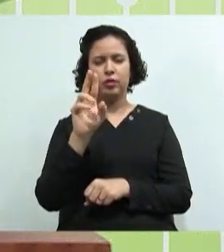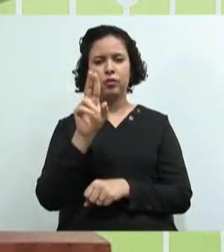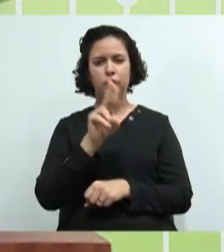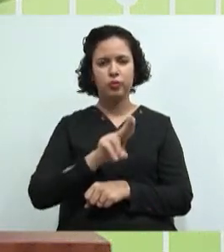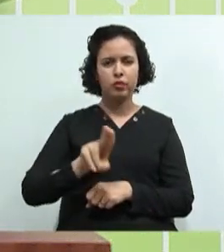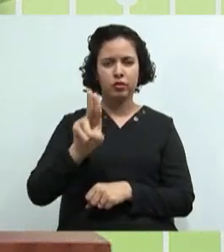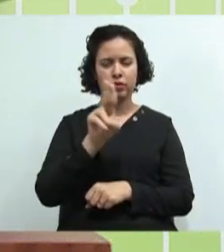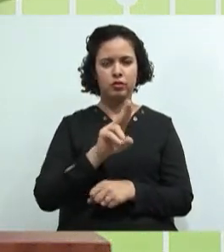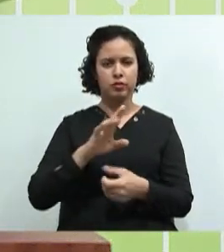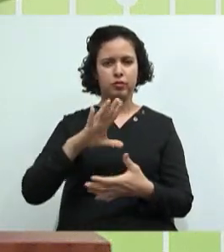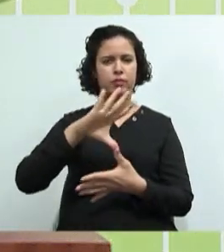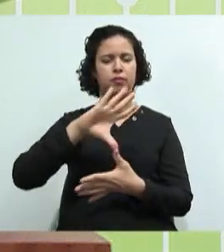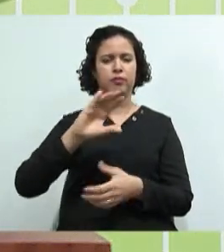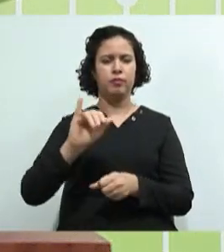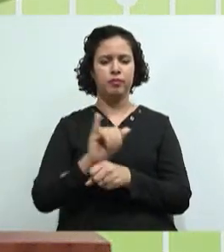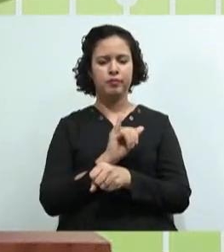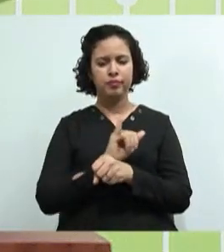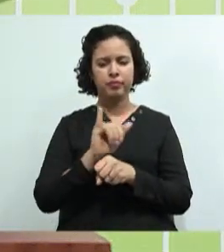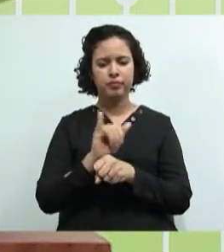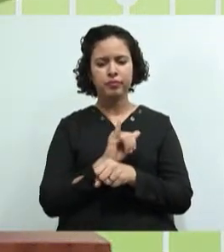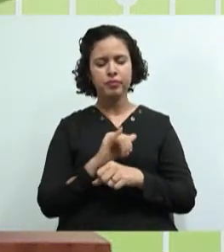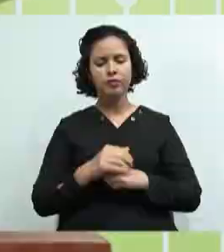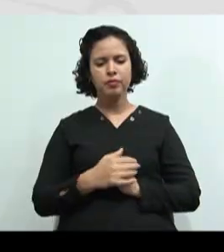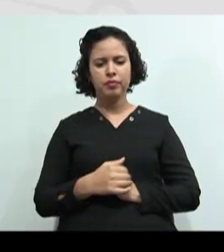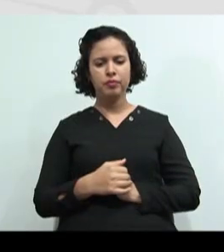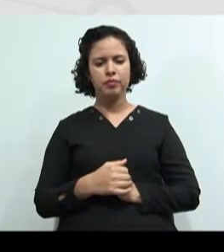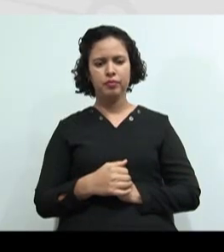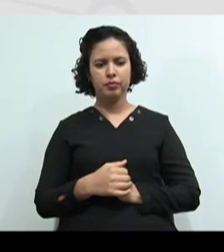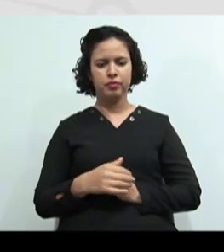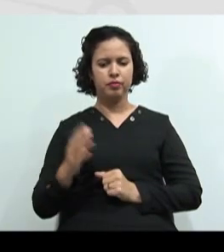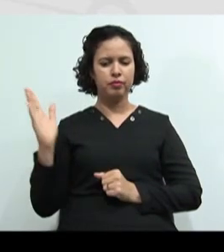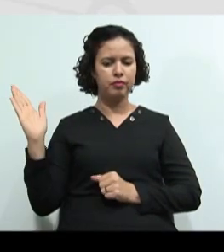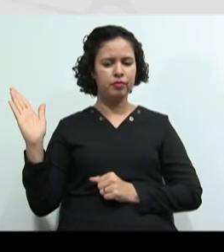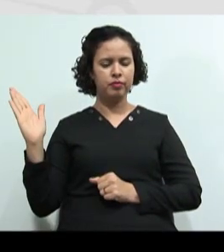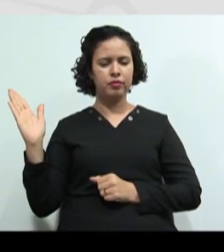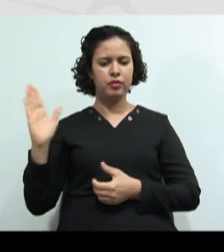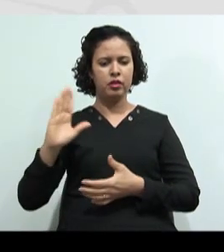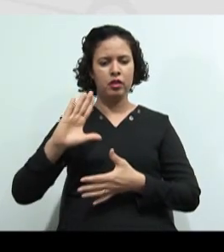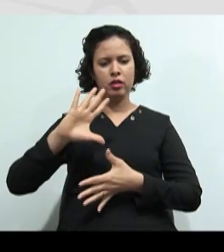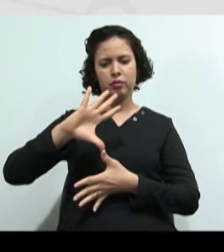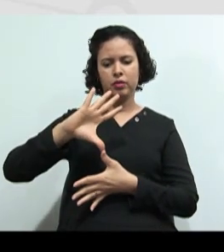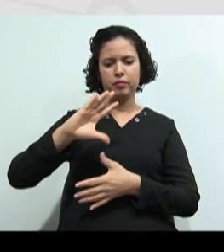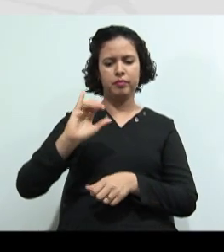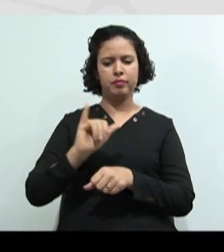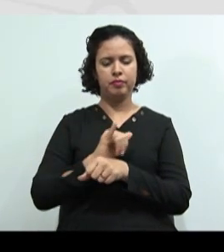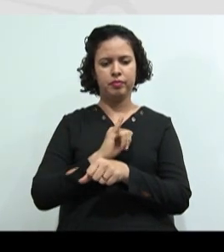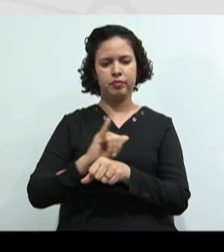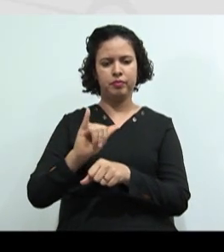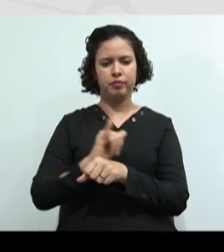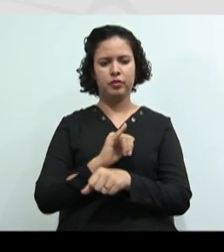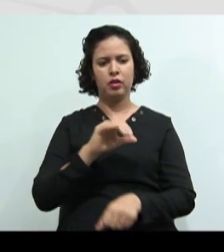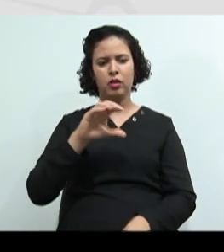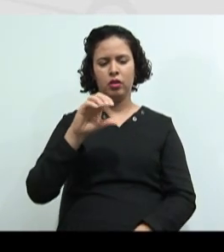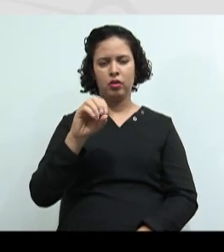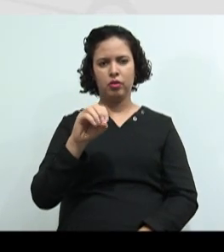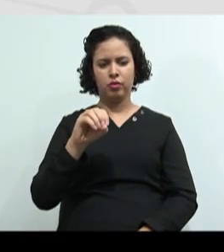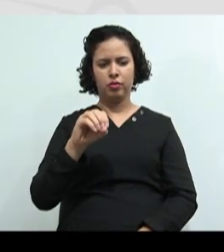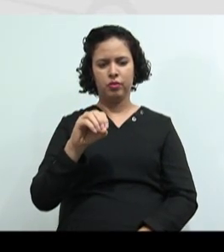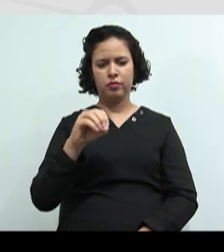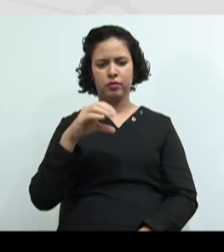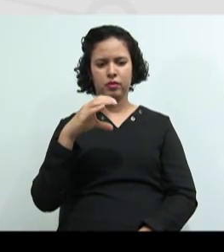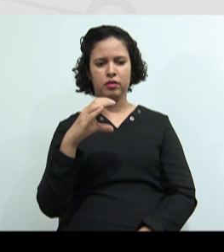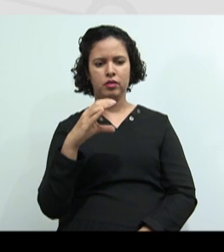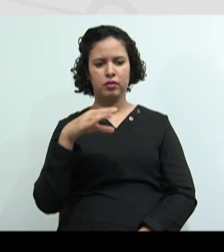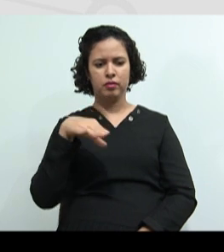mapa estratégico. Então, assim, coloca na tela aí um exemplo do mapa estratégico da OCB, tá? Ele